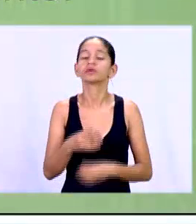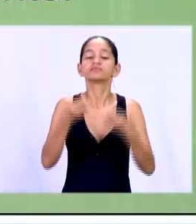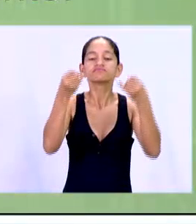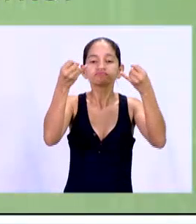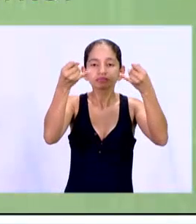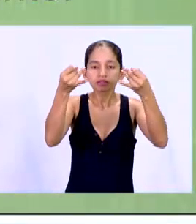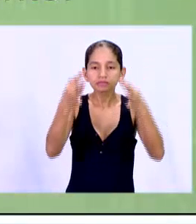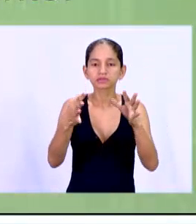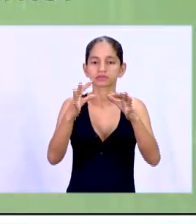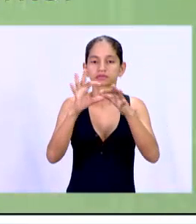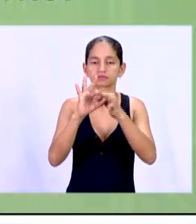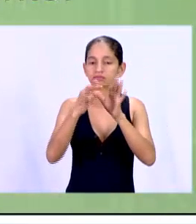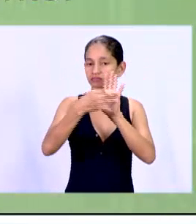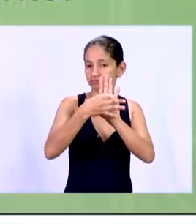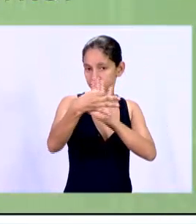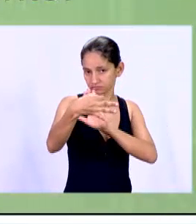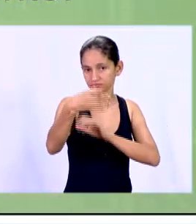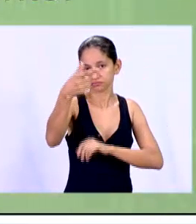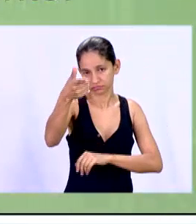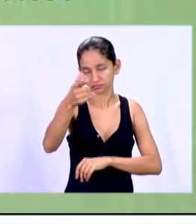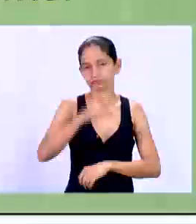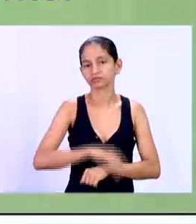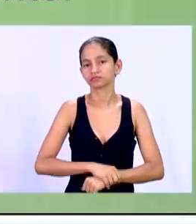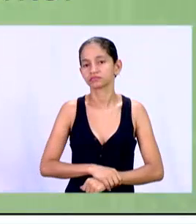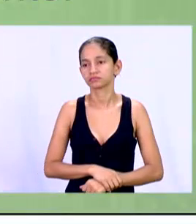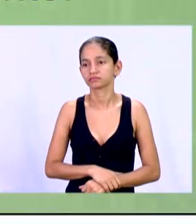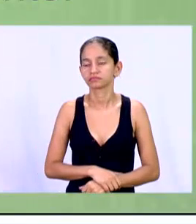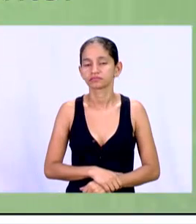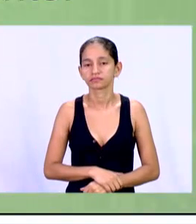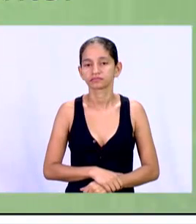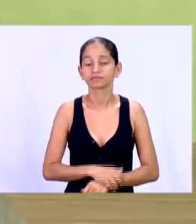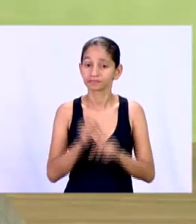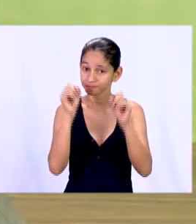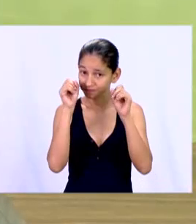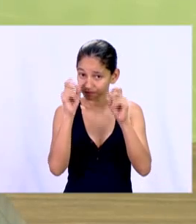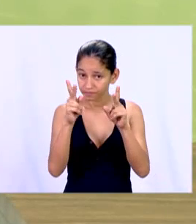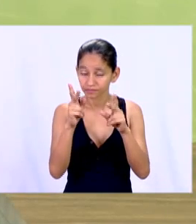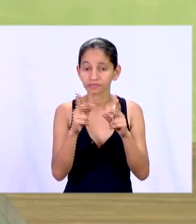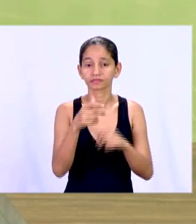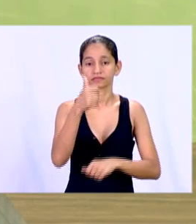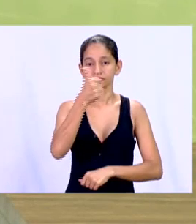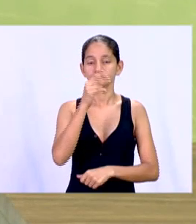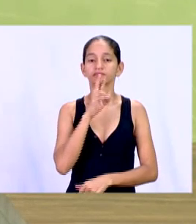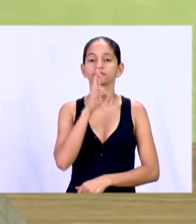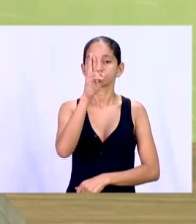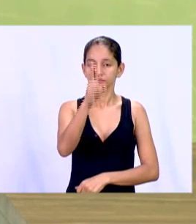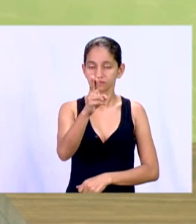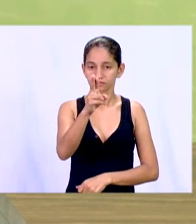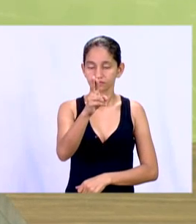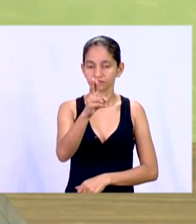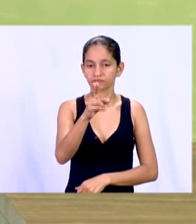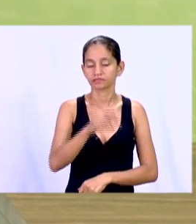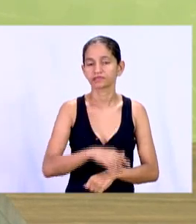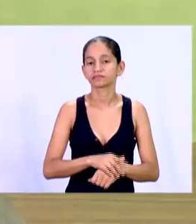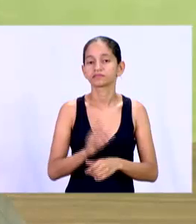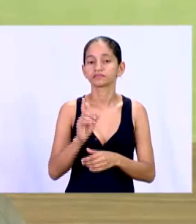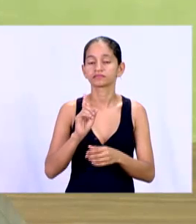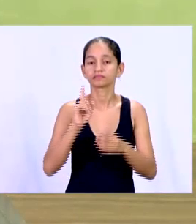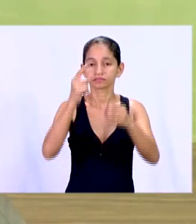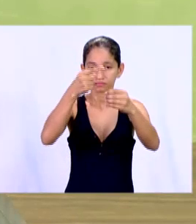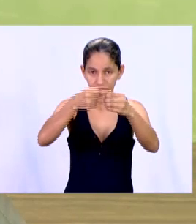Justifique o seu posicionamento. Vamos lá, professor. Ok. A primeira resposta vem do Polo de